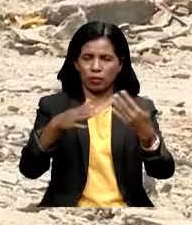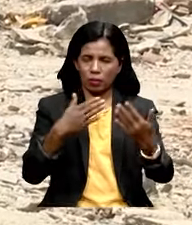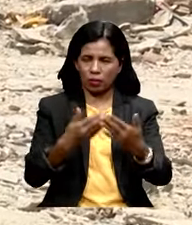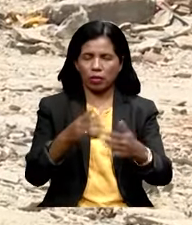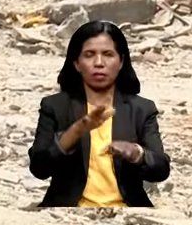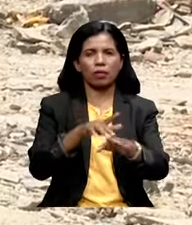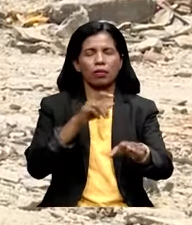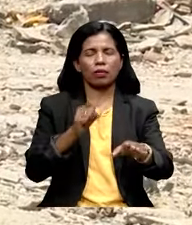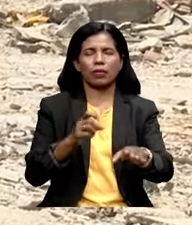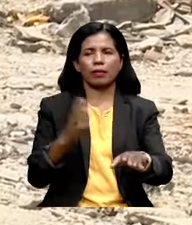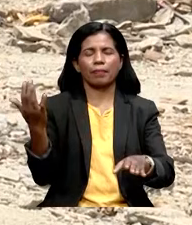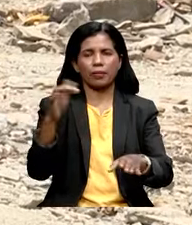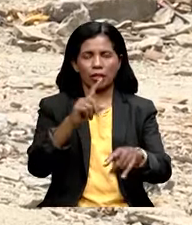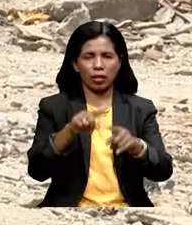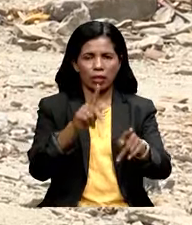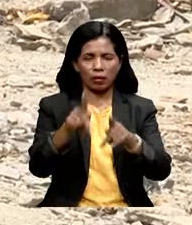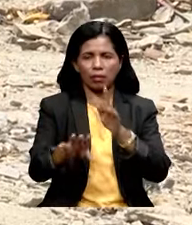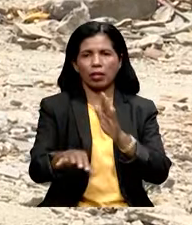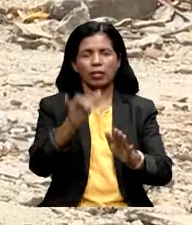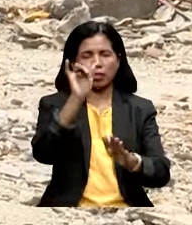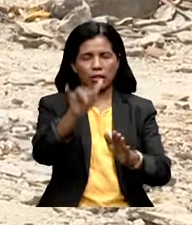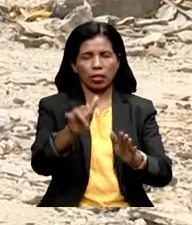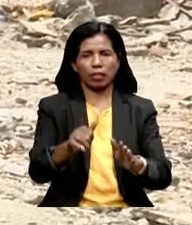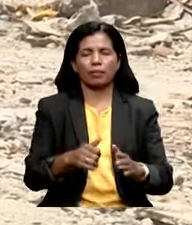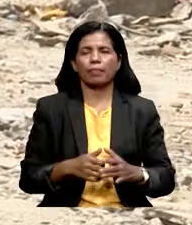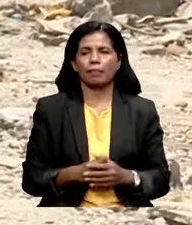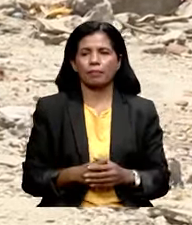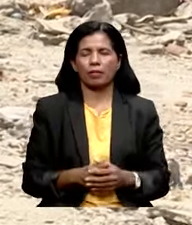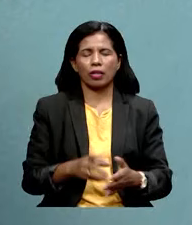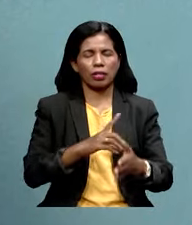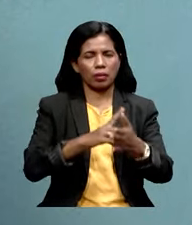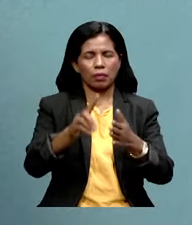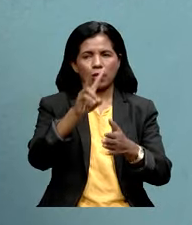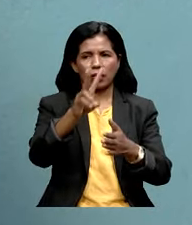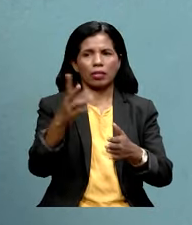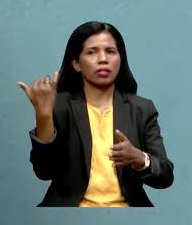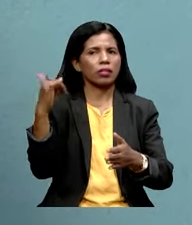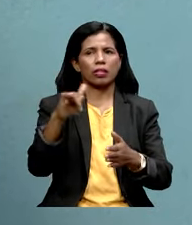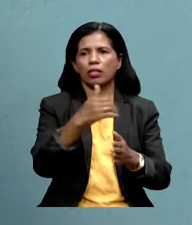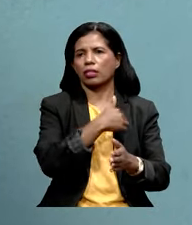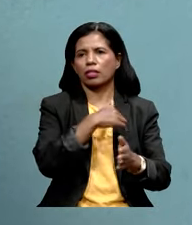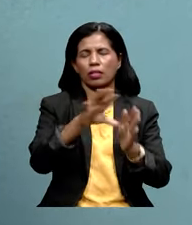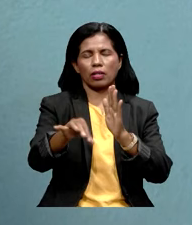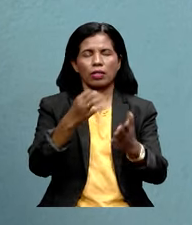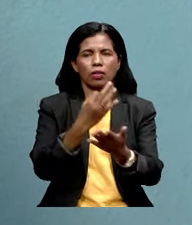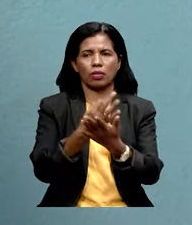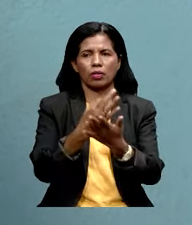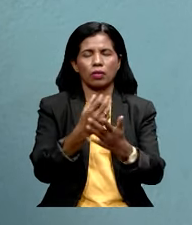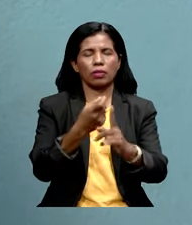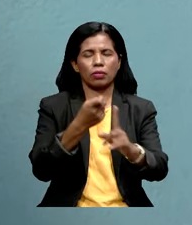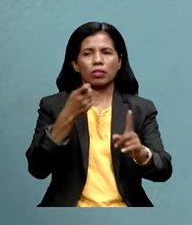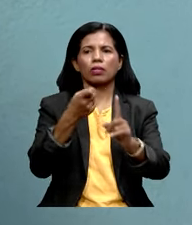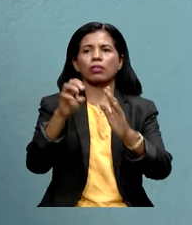afetada pela evicção, não é Sira Bela Hela Hoakmatek. Semana Rua de Onaba, Sira Sira Ketan indemnização com sua parte do